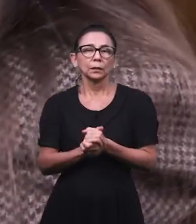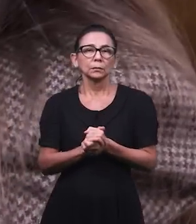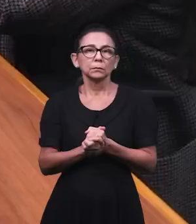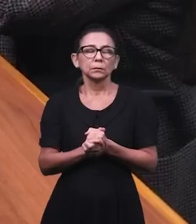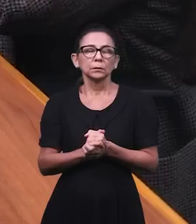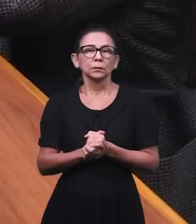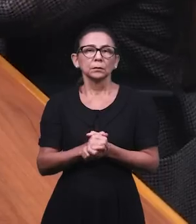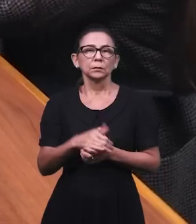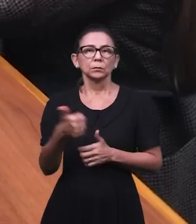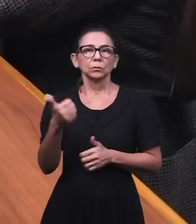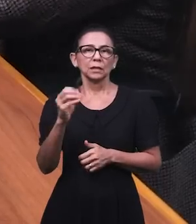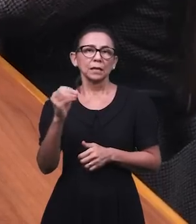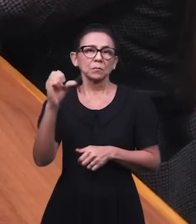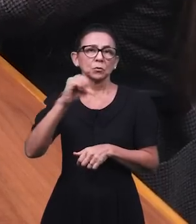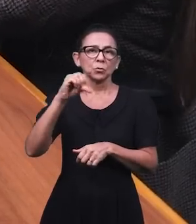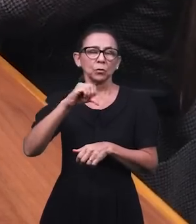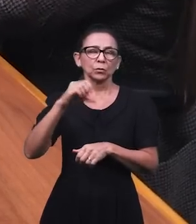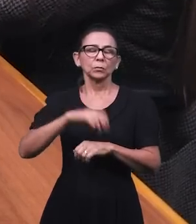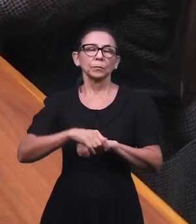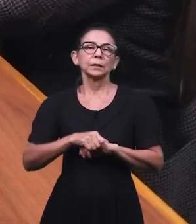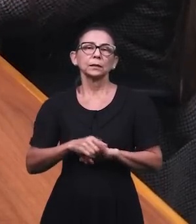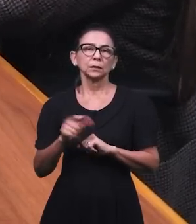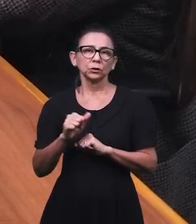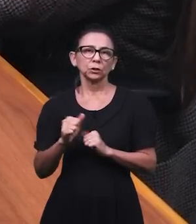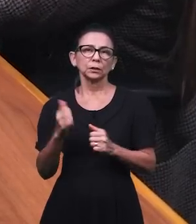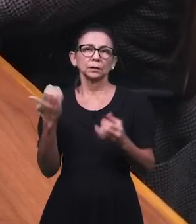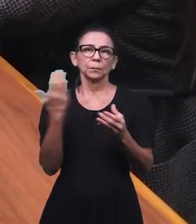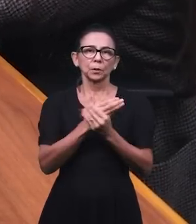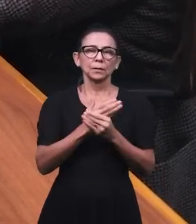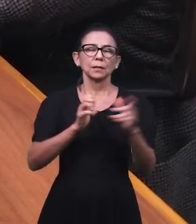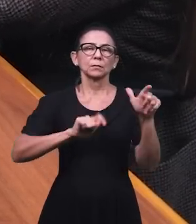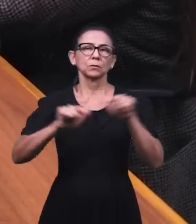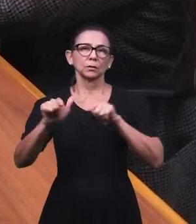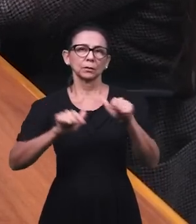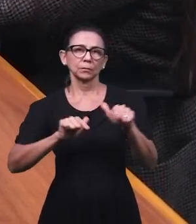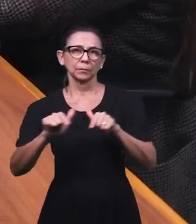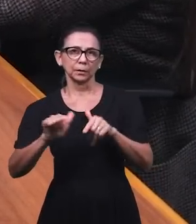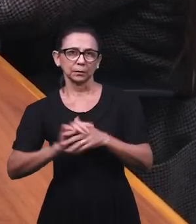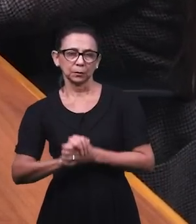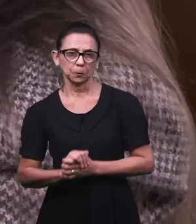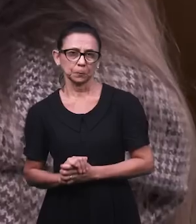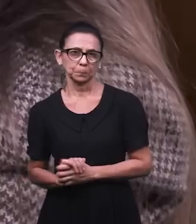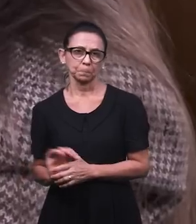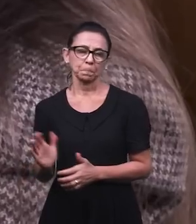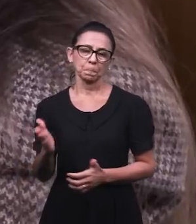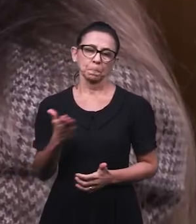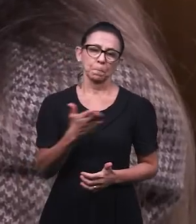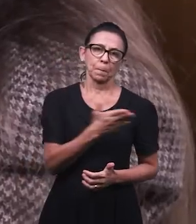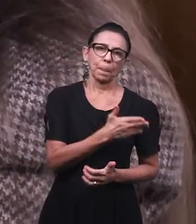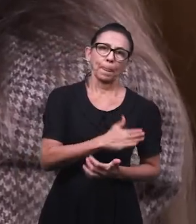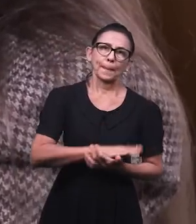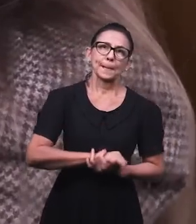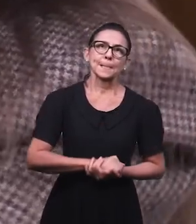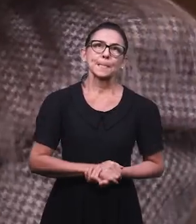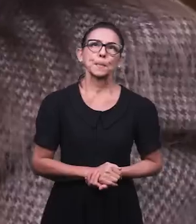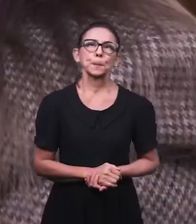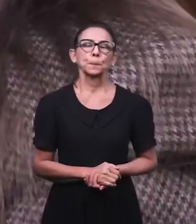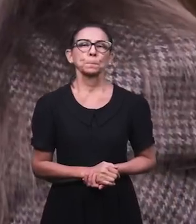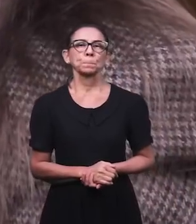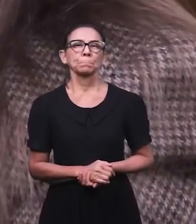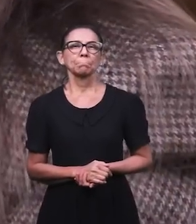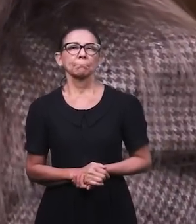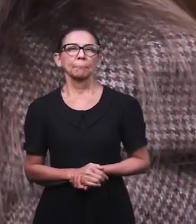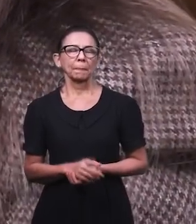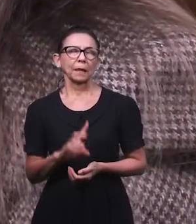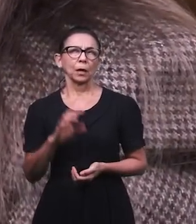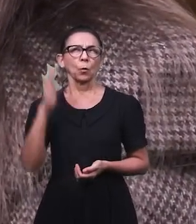período. Aí eu, beleza, comecei a estudar, passei muito bem na primeira fase. Na época, eles não divulgam as notas, mas em comparação